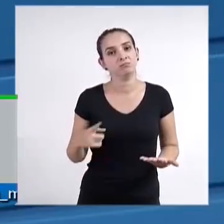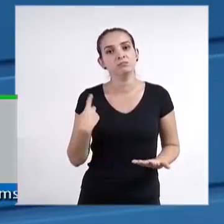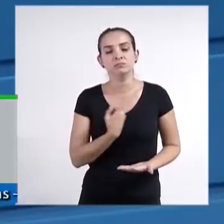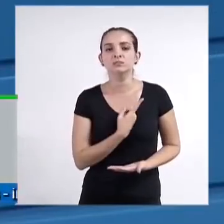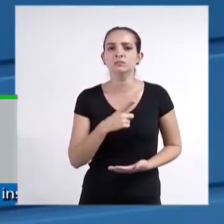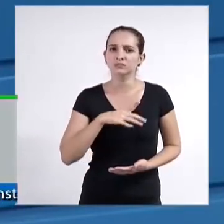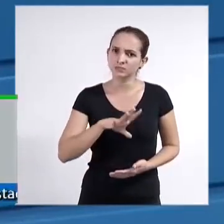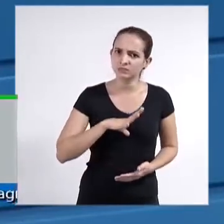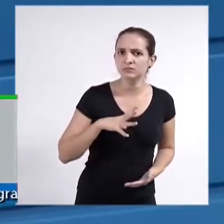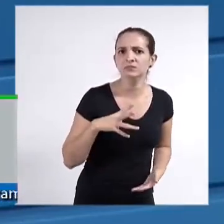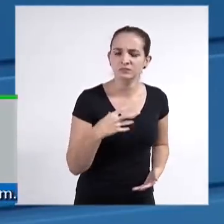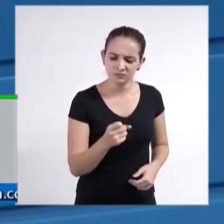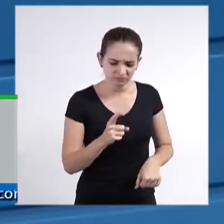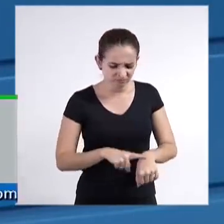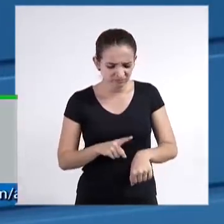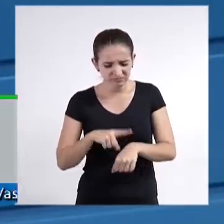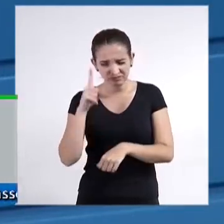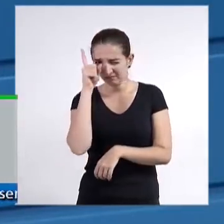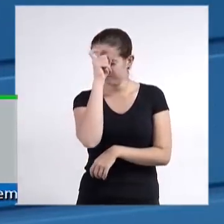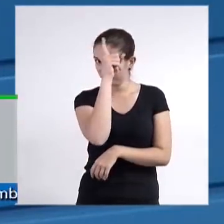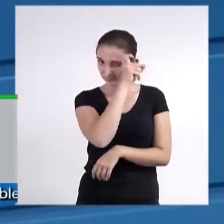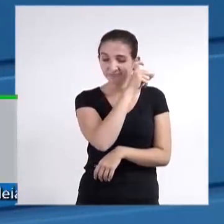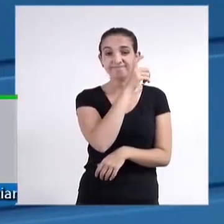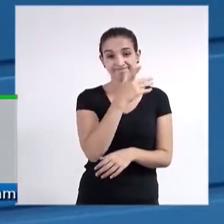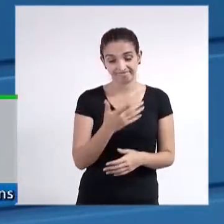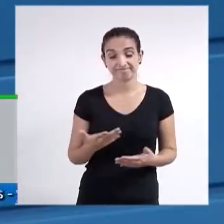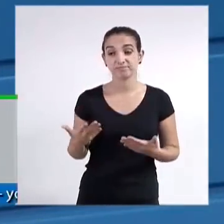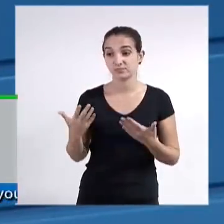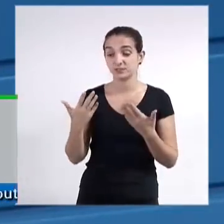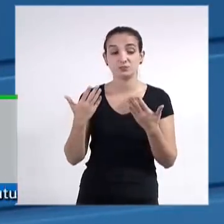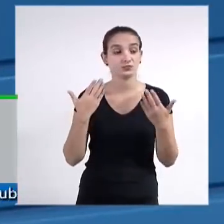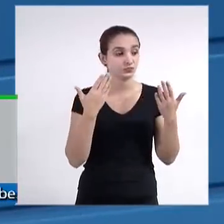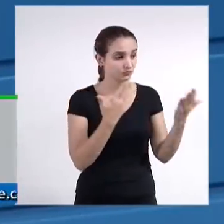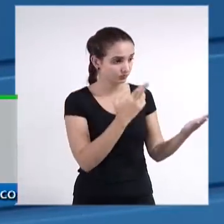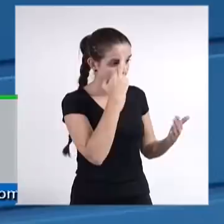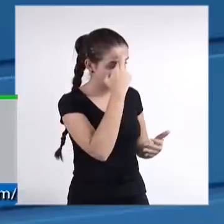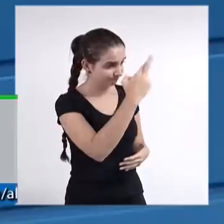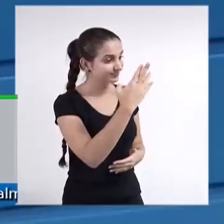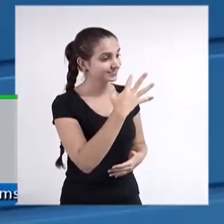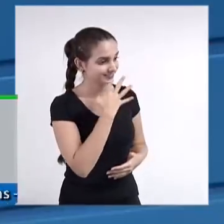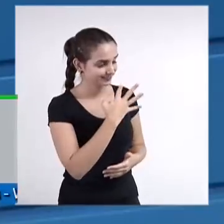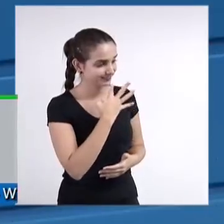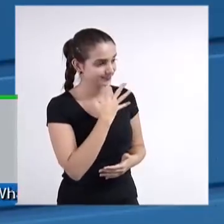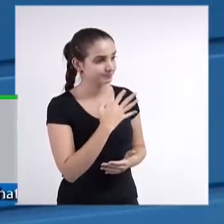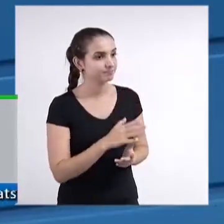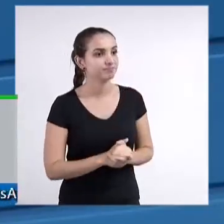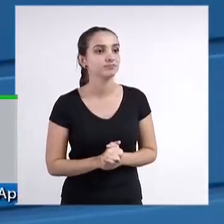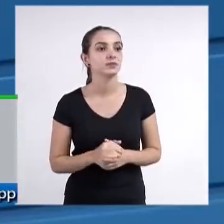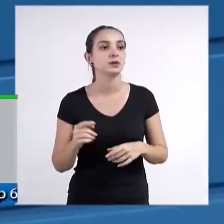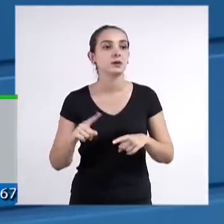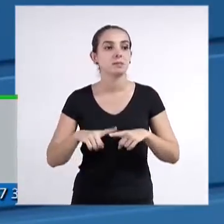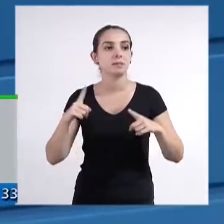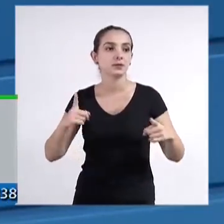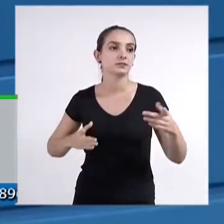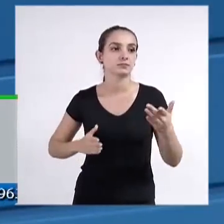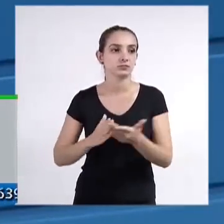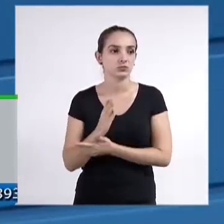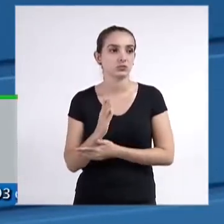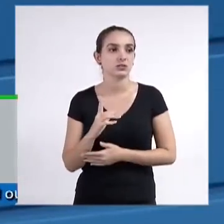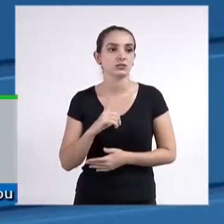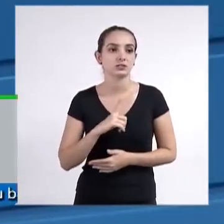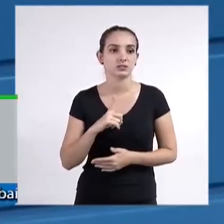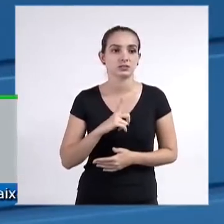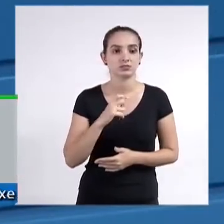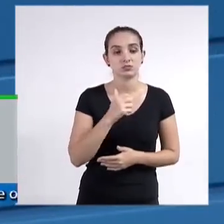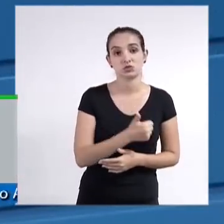coragem, mesmo diante de um momento muito difícil, e Vossa Excelência esteve aqui presente, e foi aprovado aumentando a alíquota de